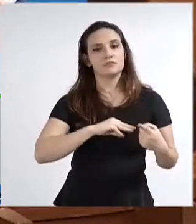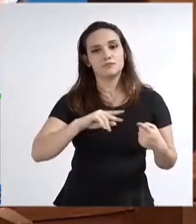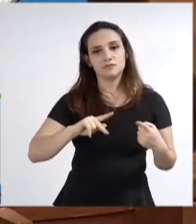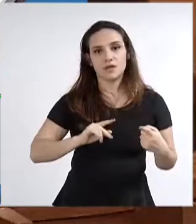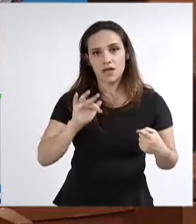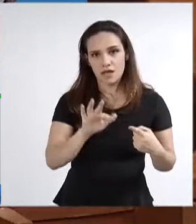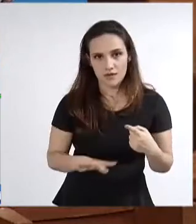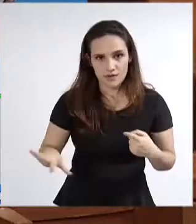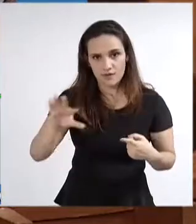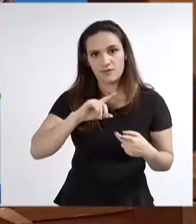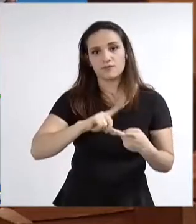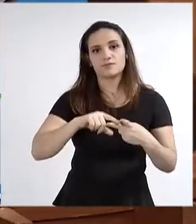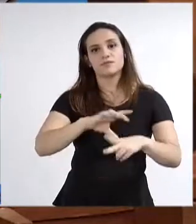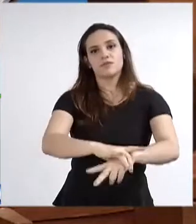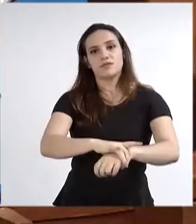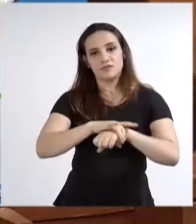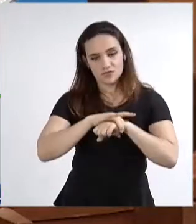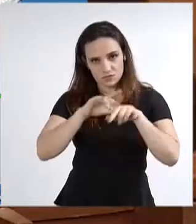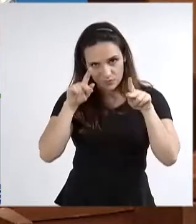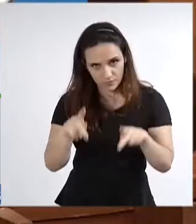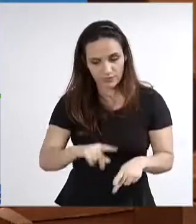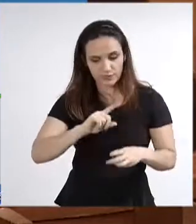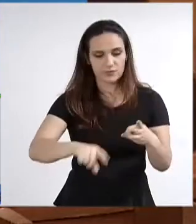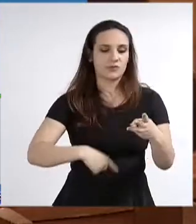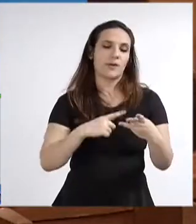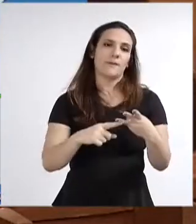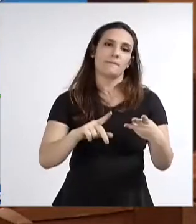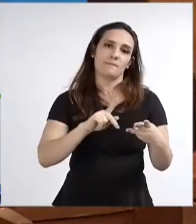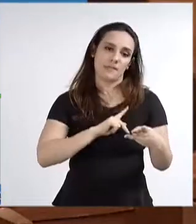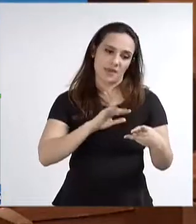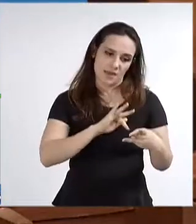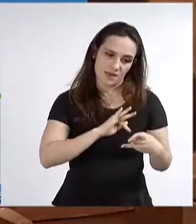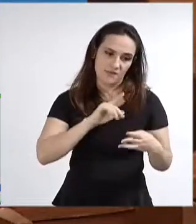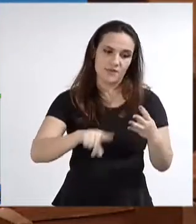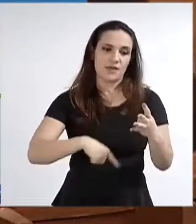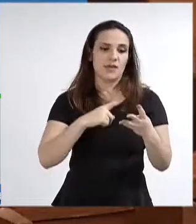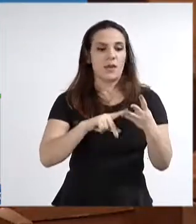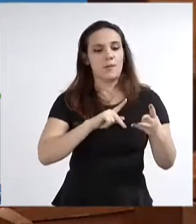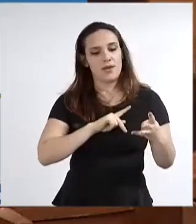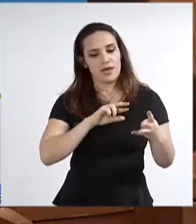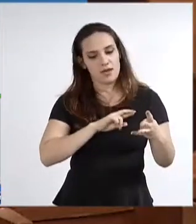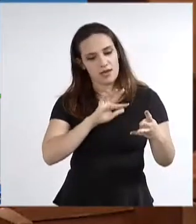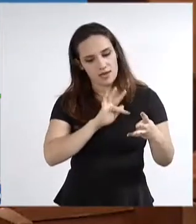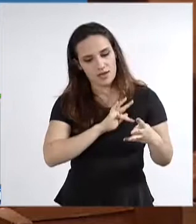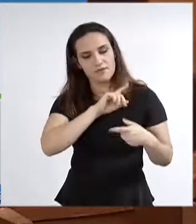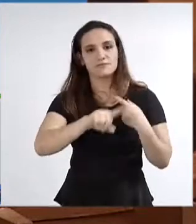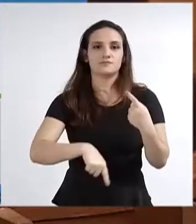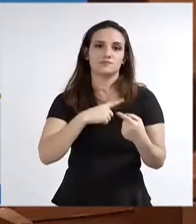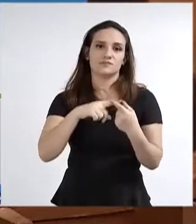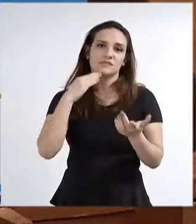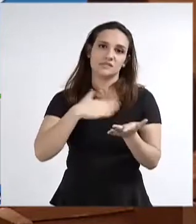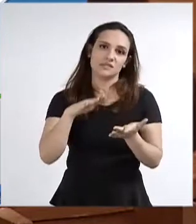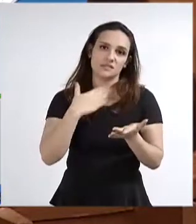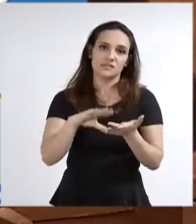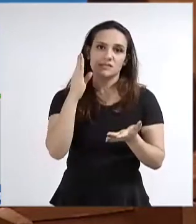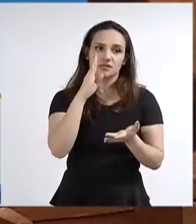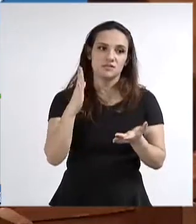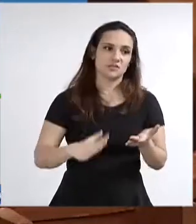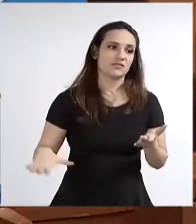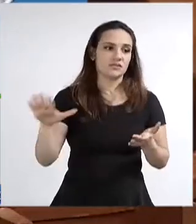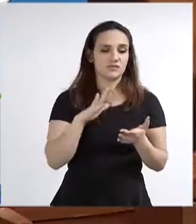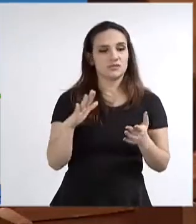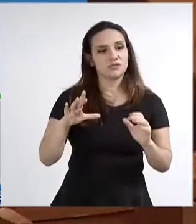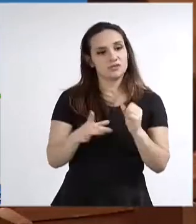Federal, Defensoria Pública Geral, Polícia Federal, Polícia Rodoviária Federal, Secretaria Nacional de Segurança